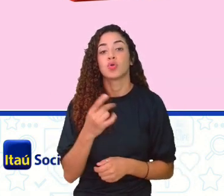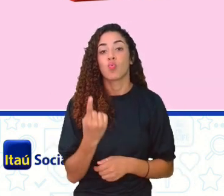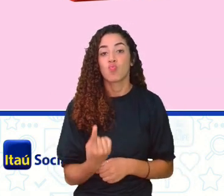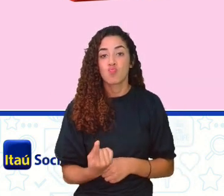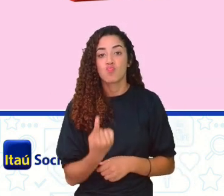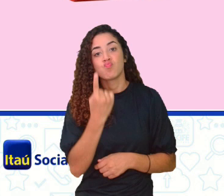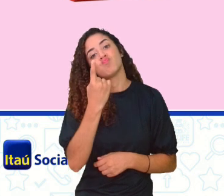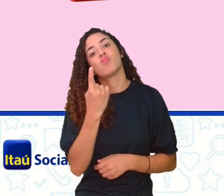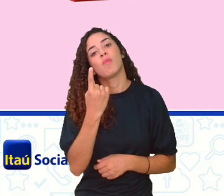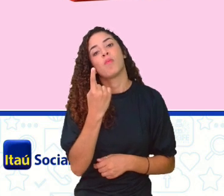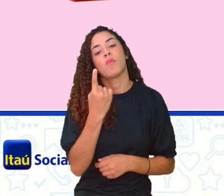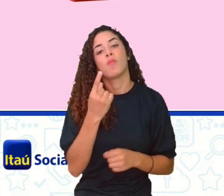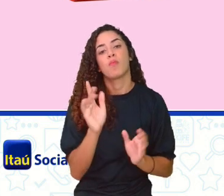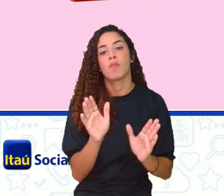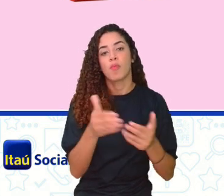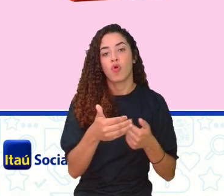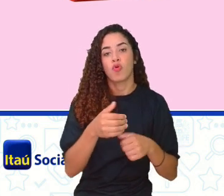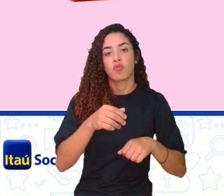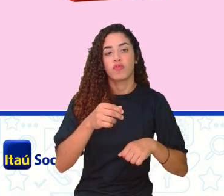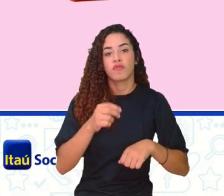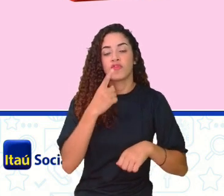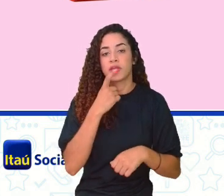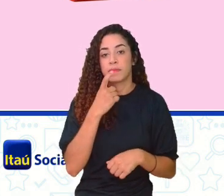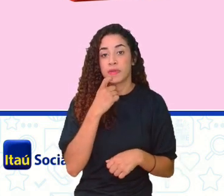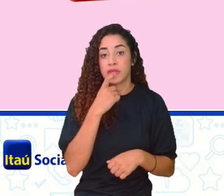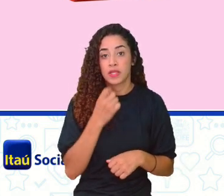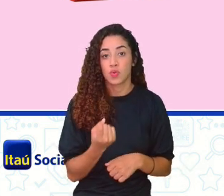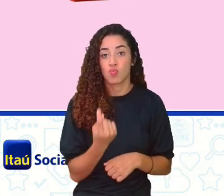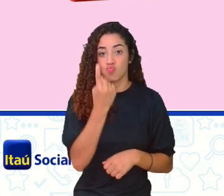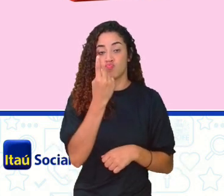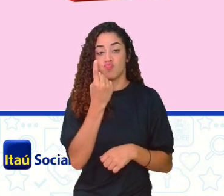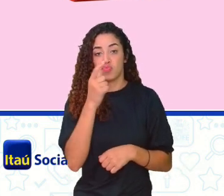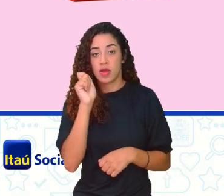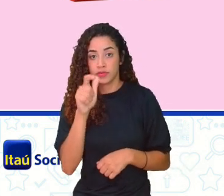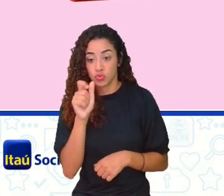bloco vermelho, um azul e um amarelo.